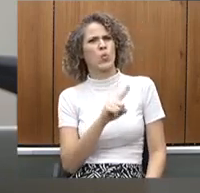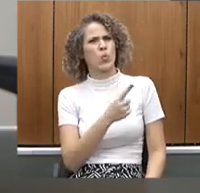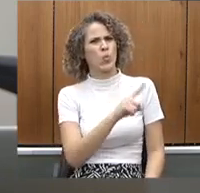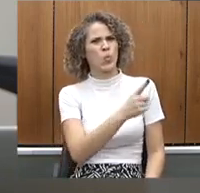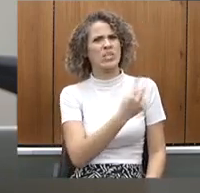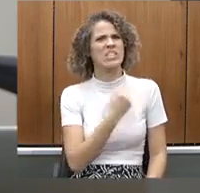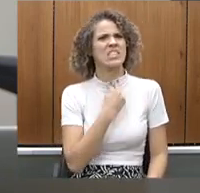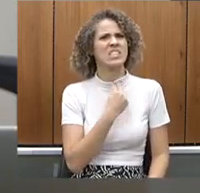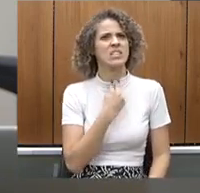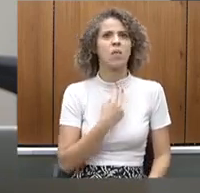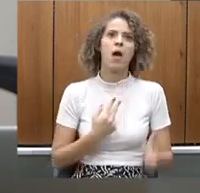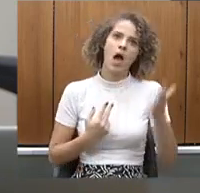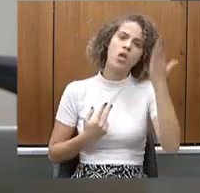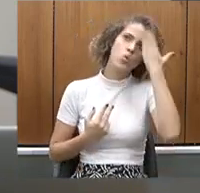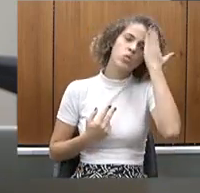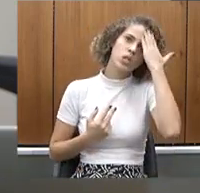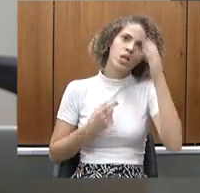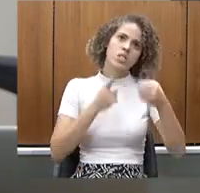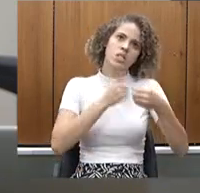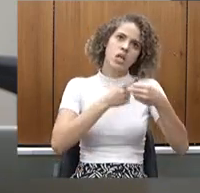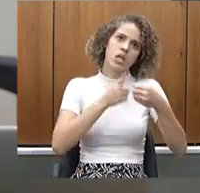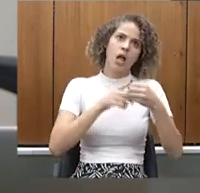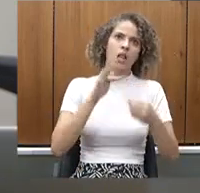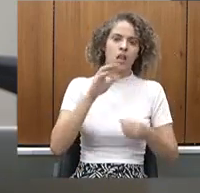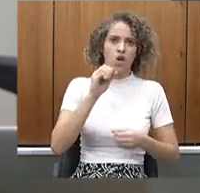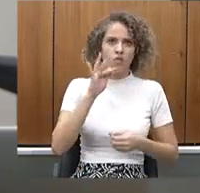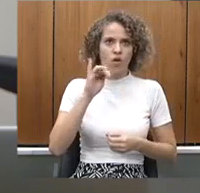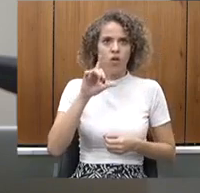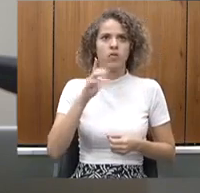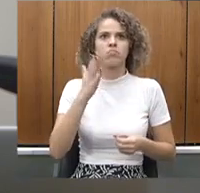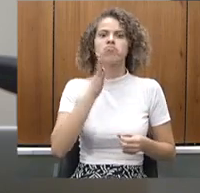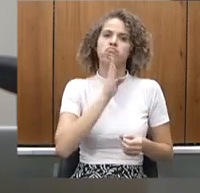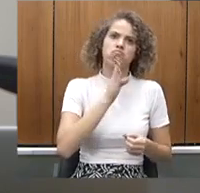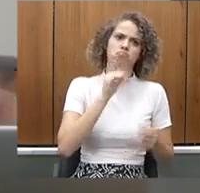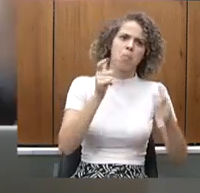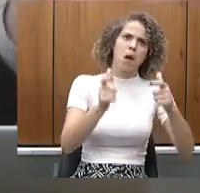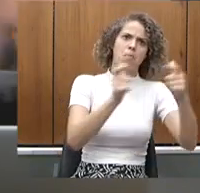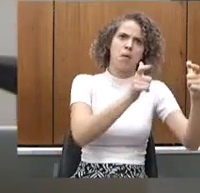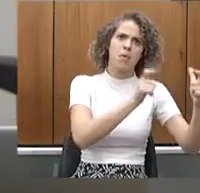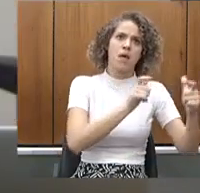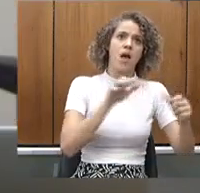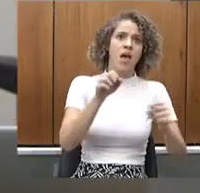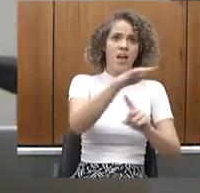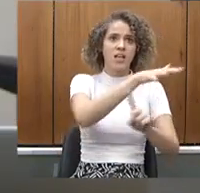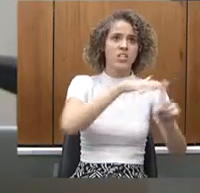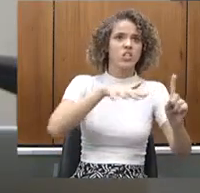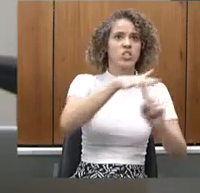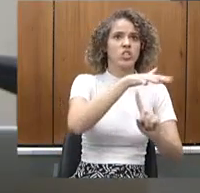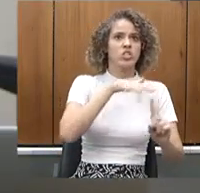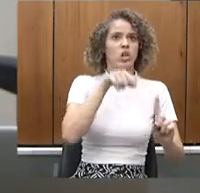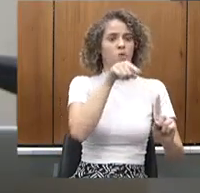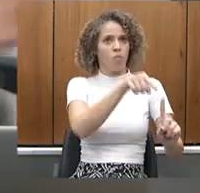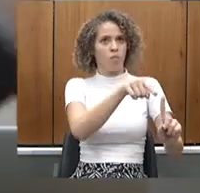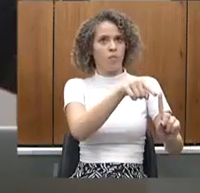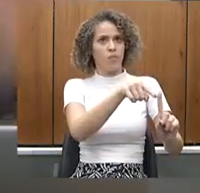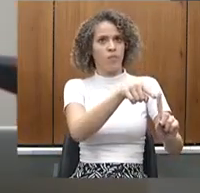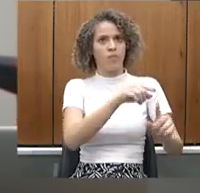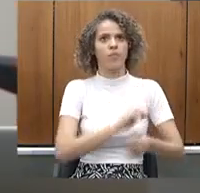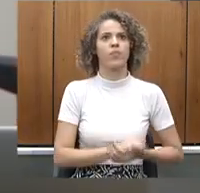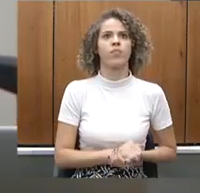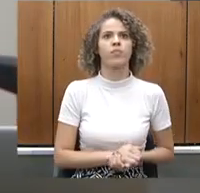eu sei onde é que tá Delfinópolis eu sei onde é que tá caça Claraval que é região de atuação do